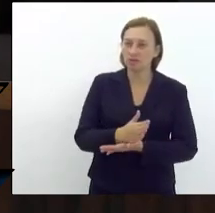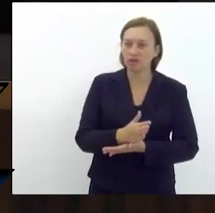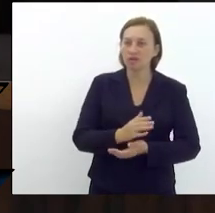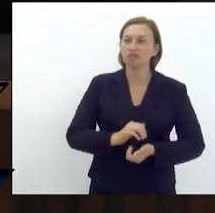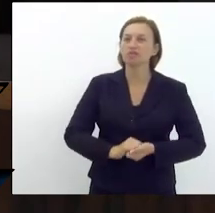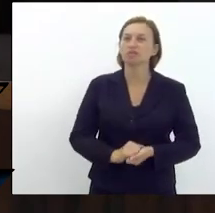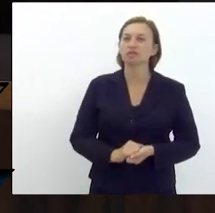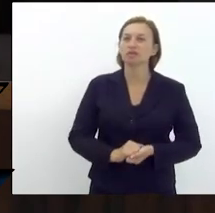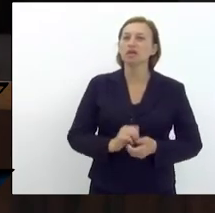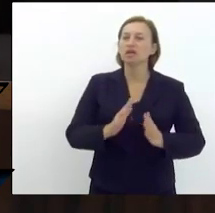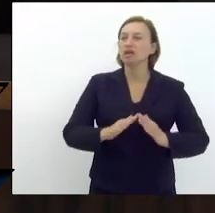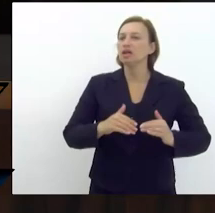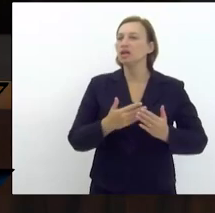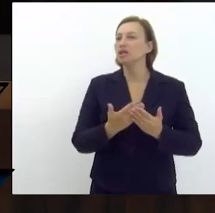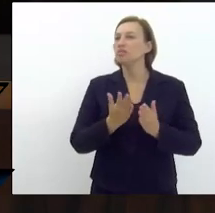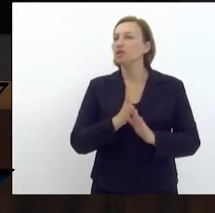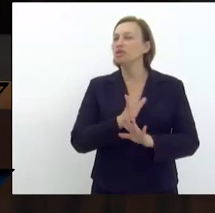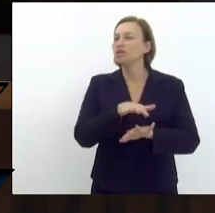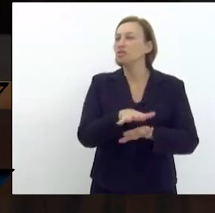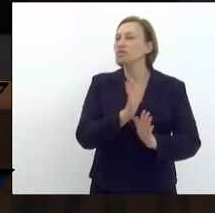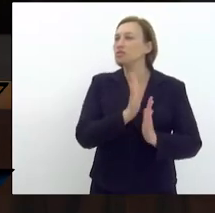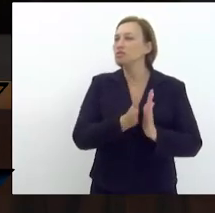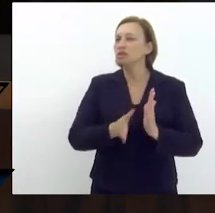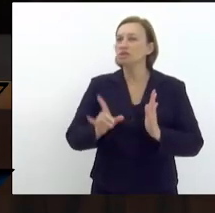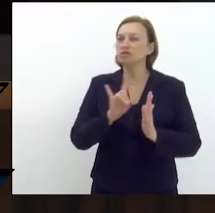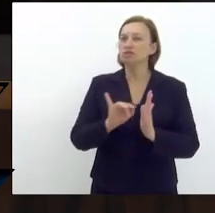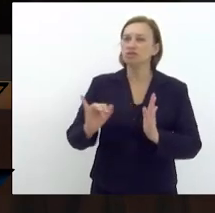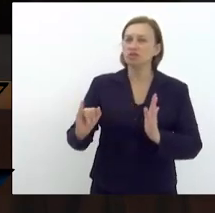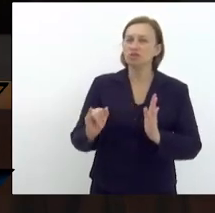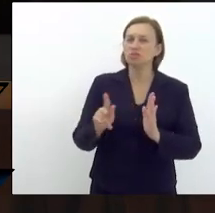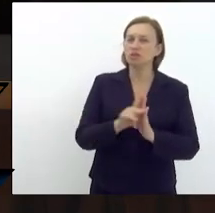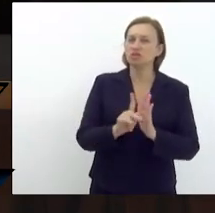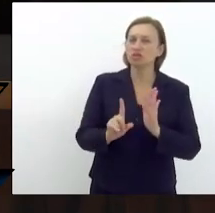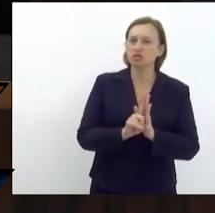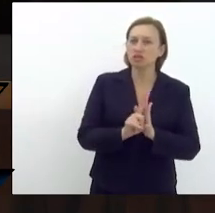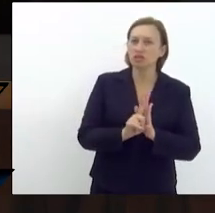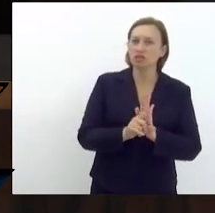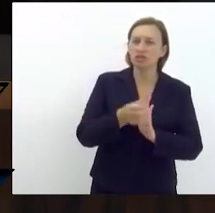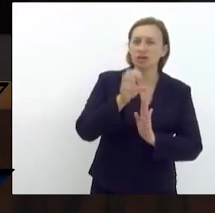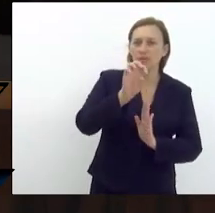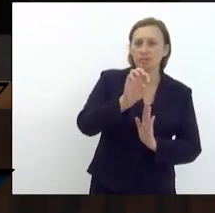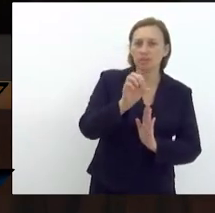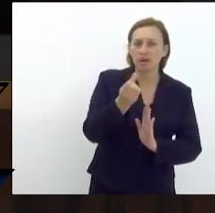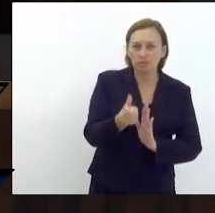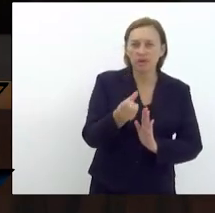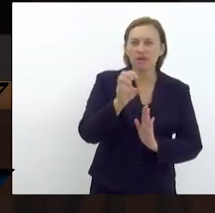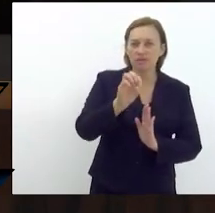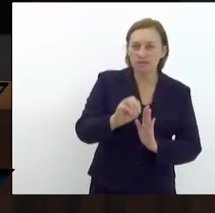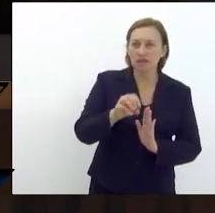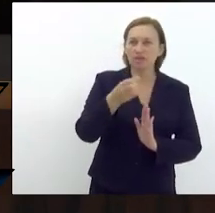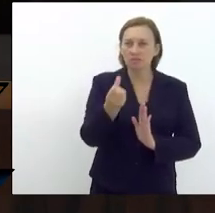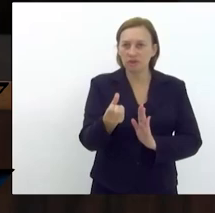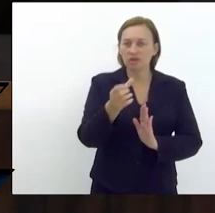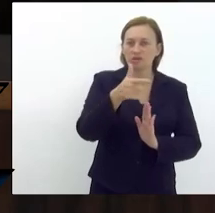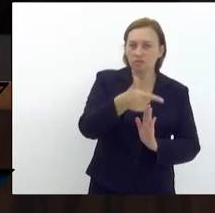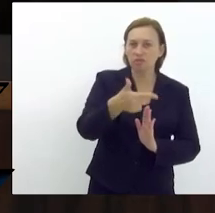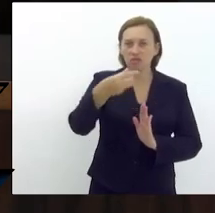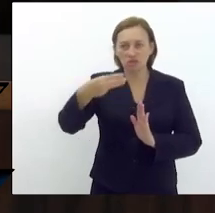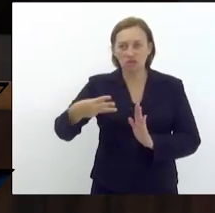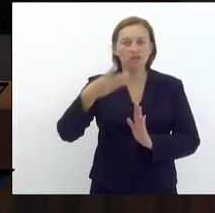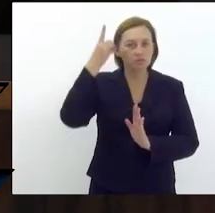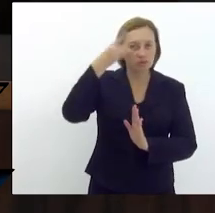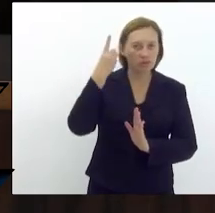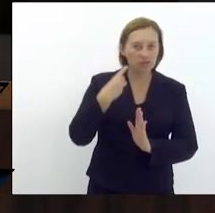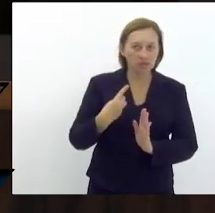aprovado requerimento de inclusão na ordem do dia projeto de lei 606 de 2023 deputada